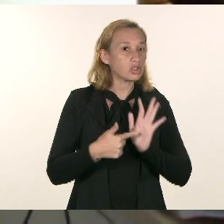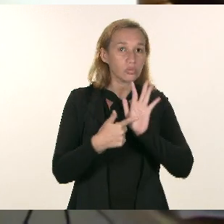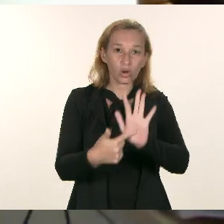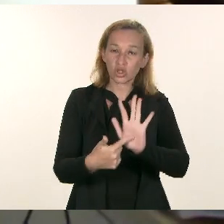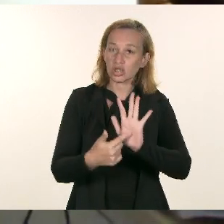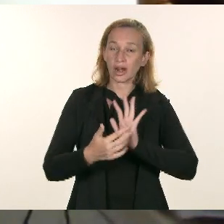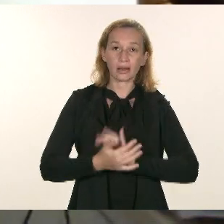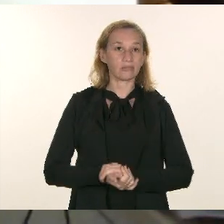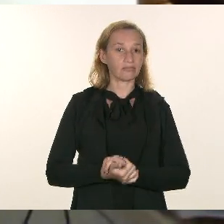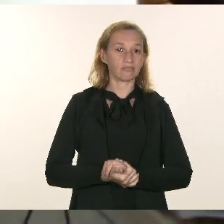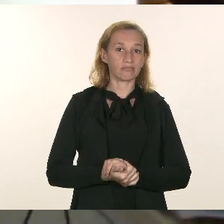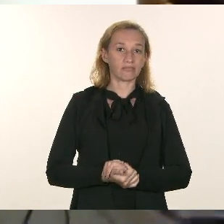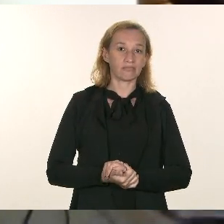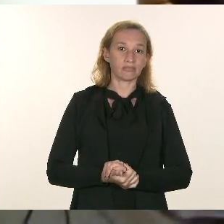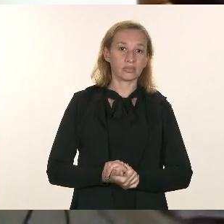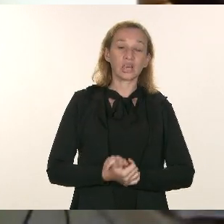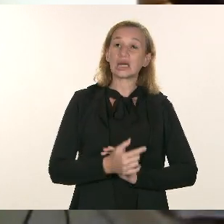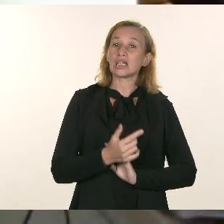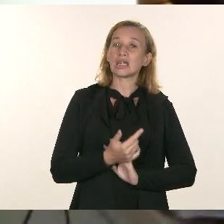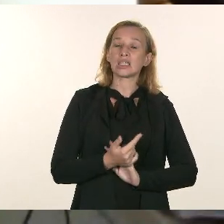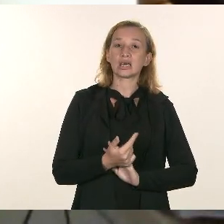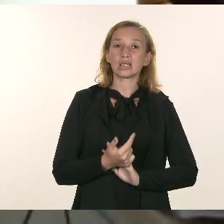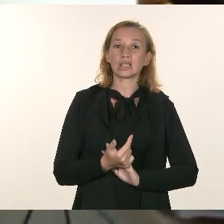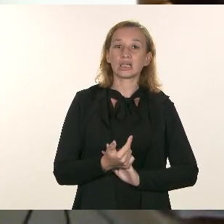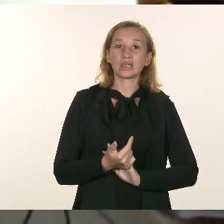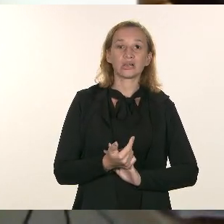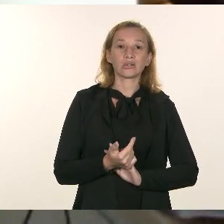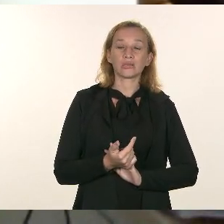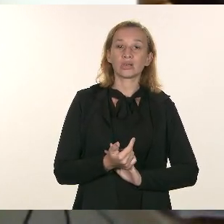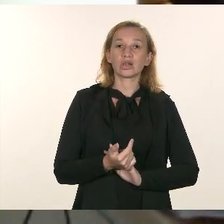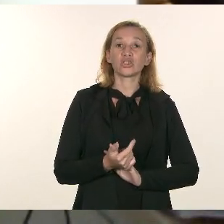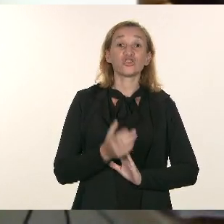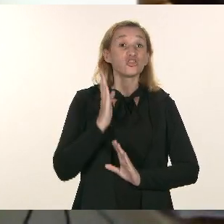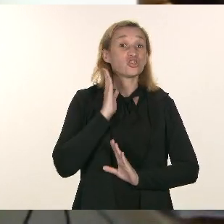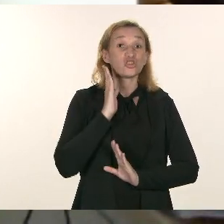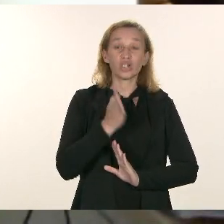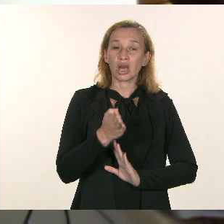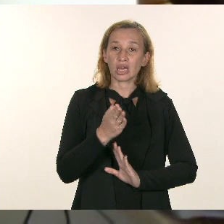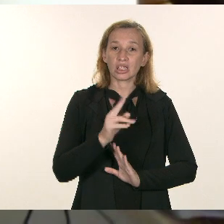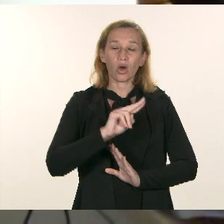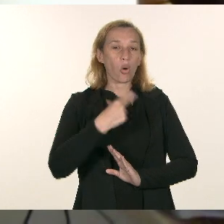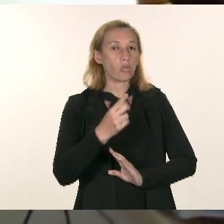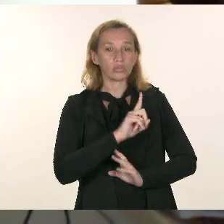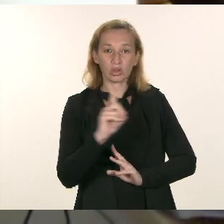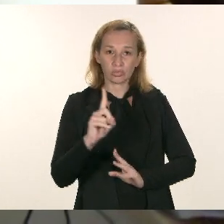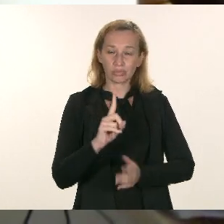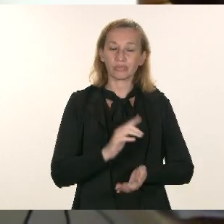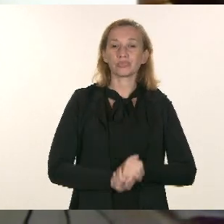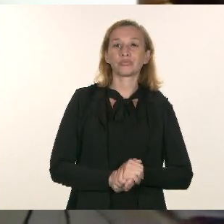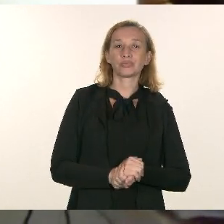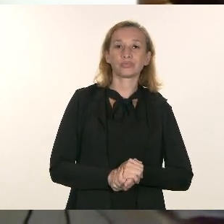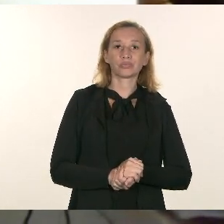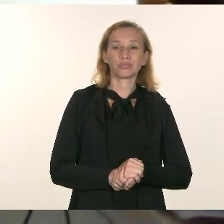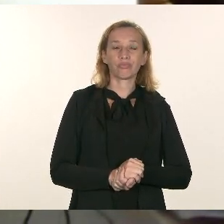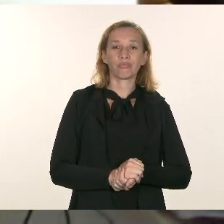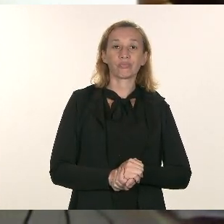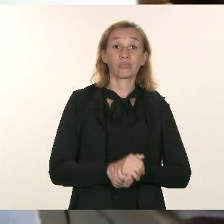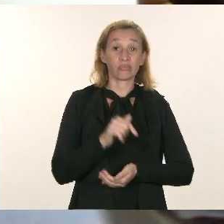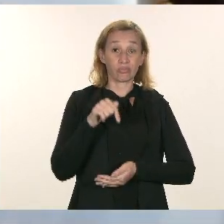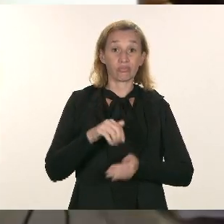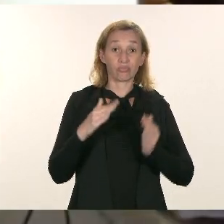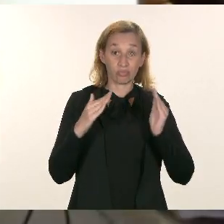altruísta e não remunerada, direta ou indiretamente. Nesta